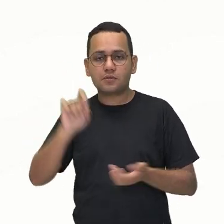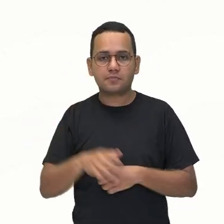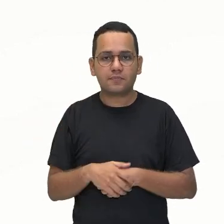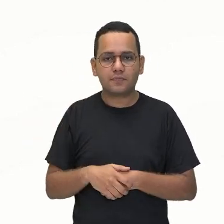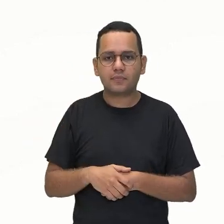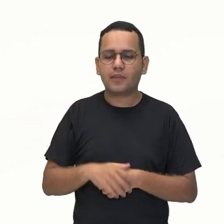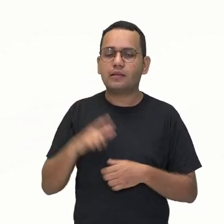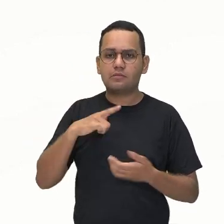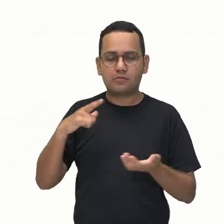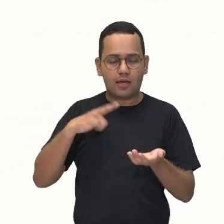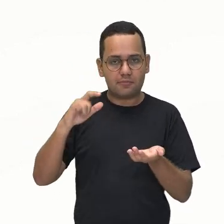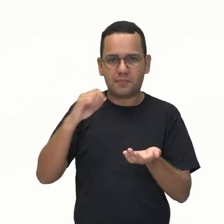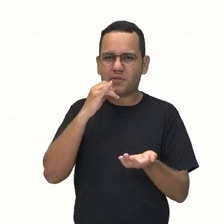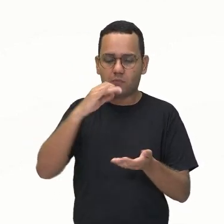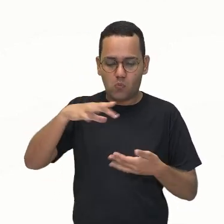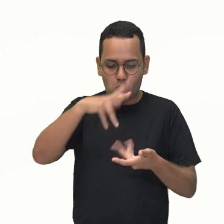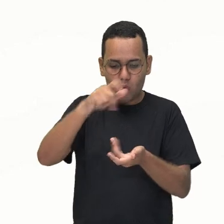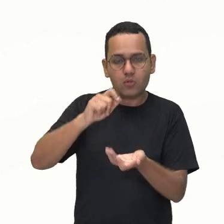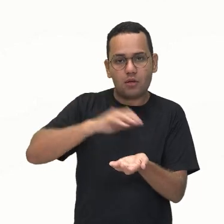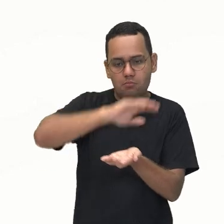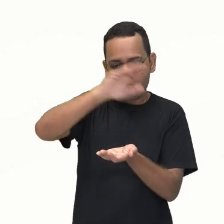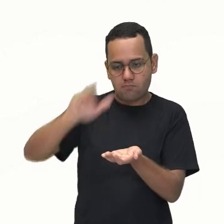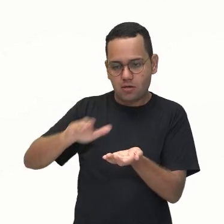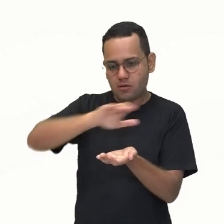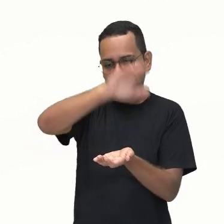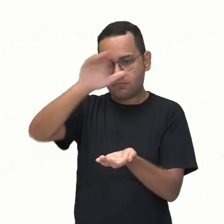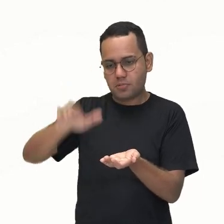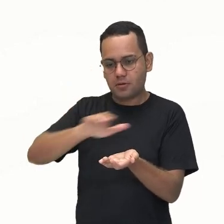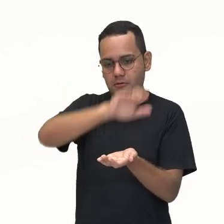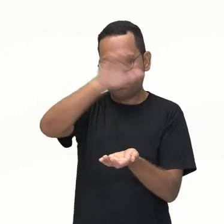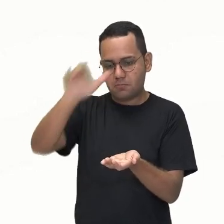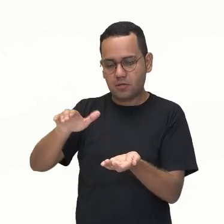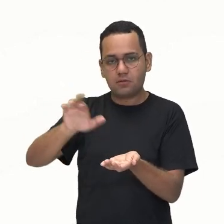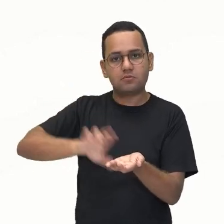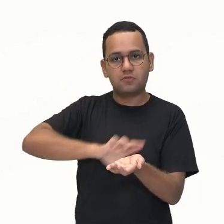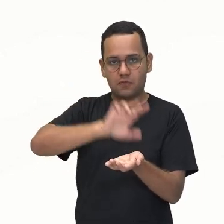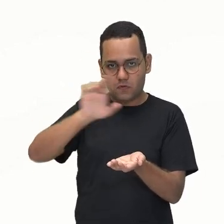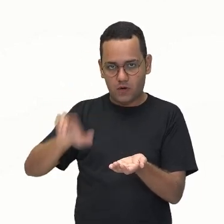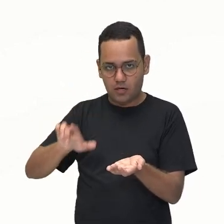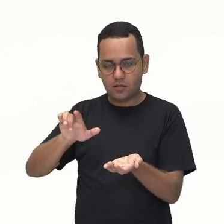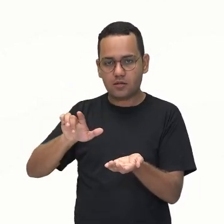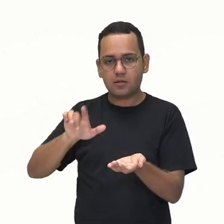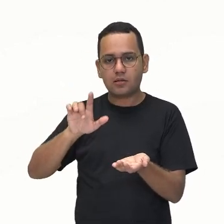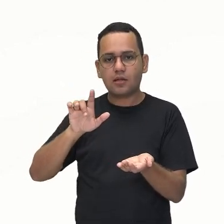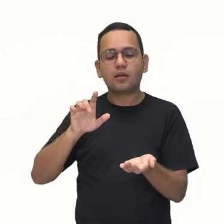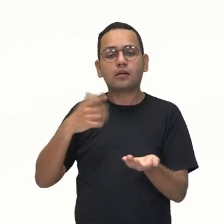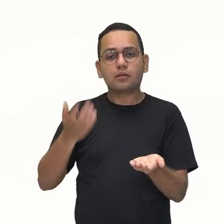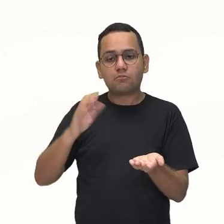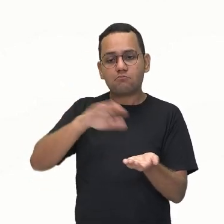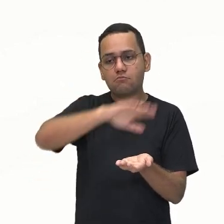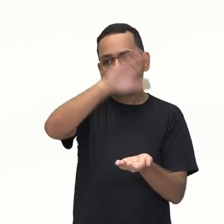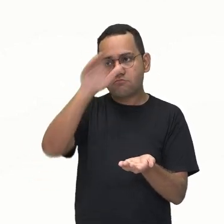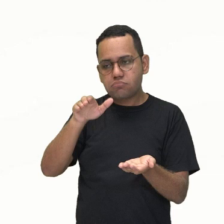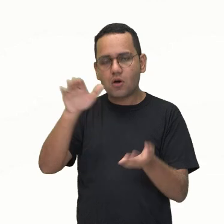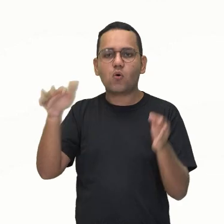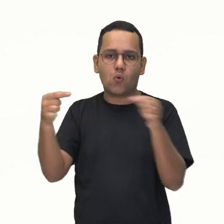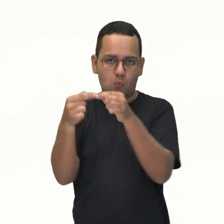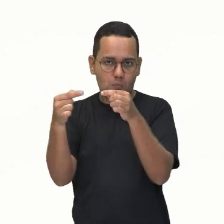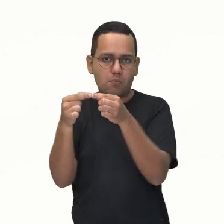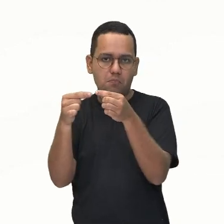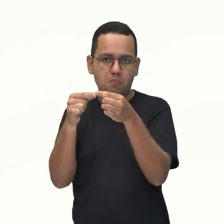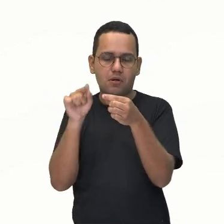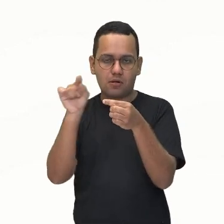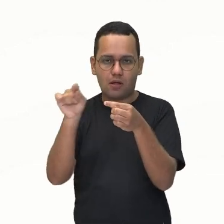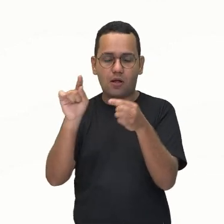diversas camadas de ar. Todos estes compõem a atmosfera. E onde estiver